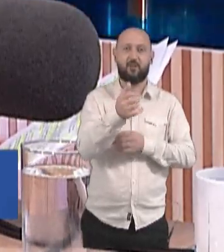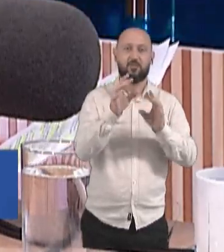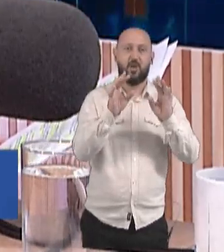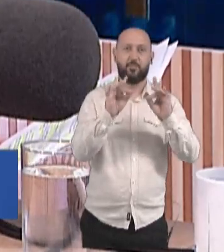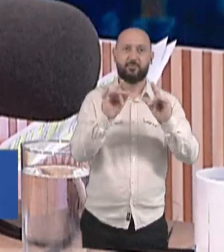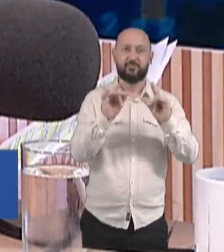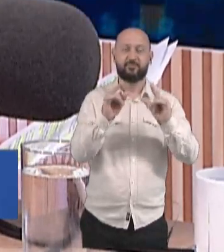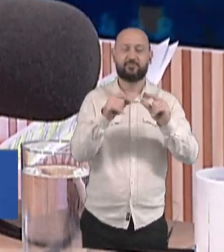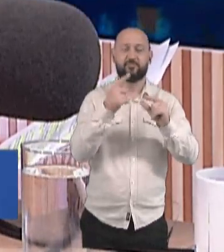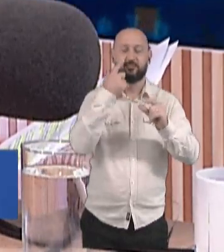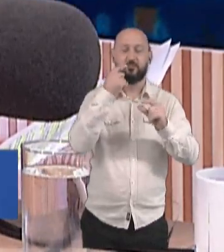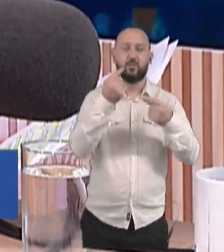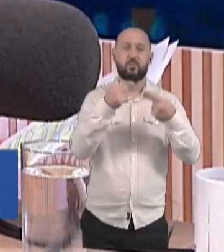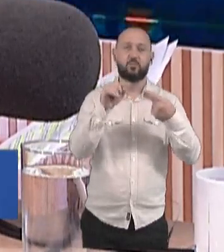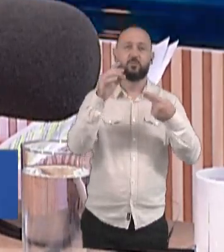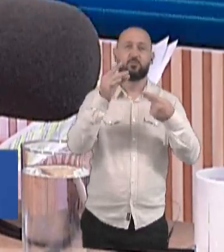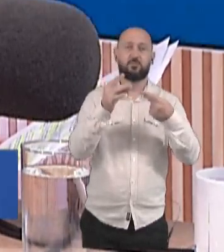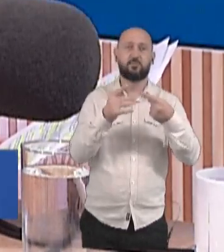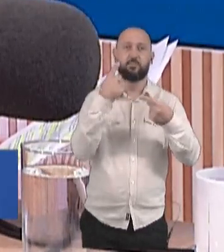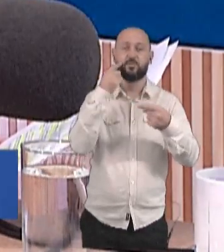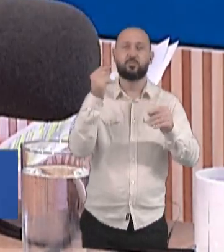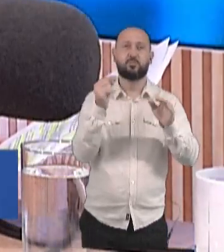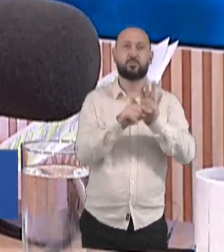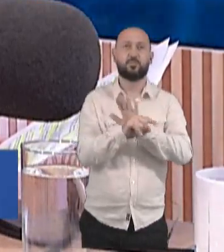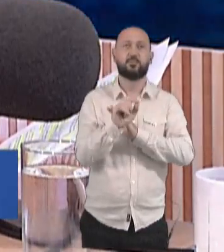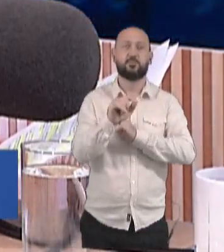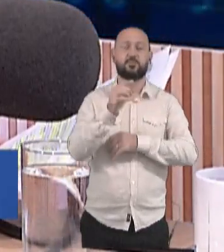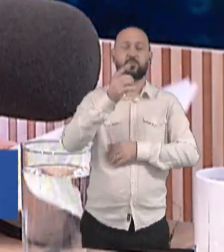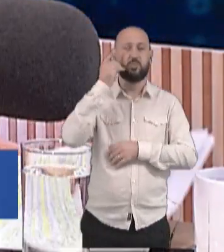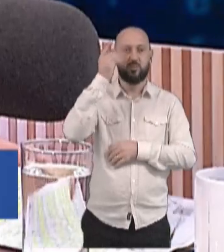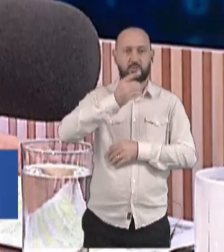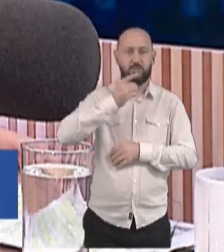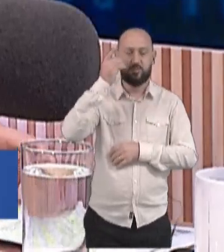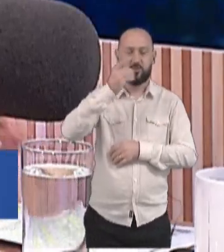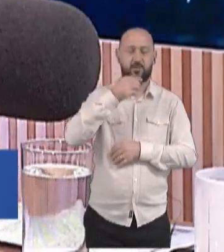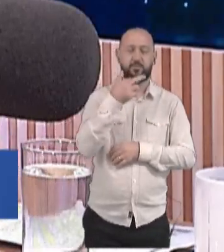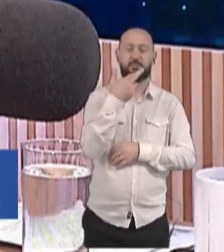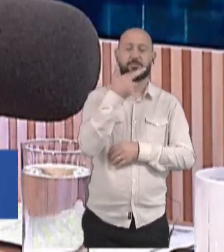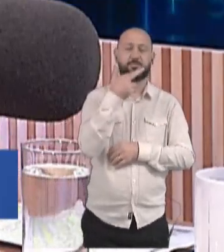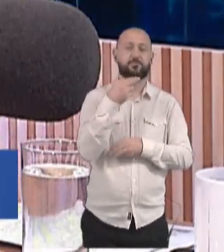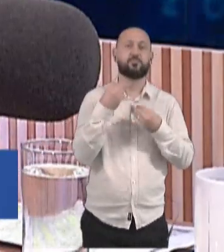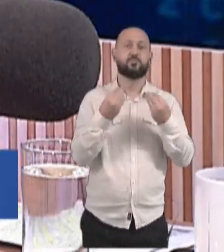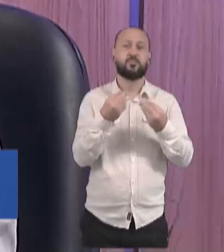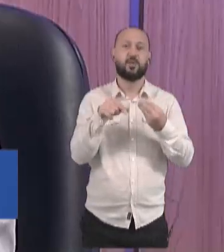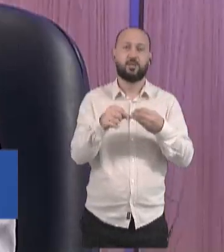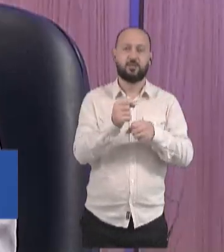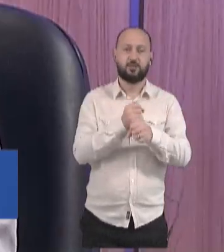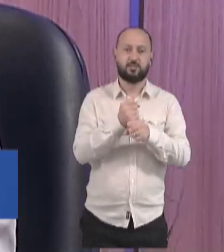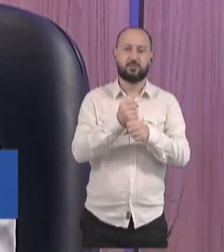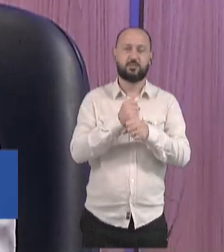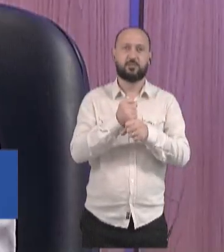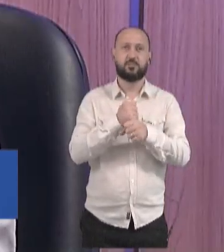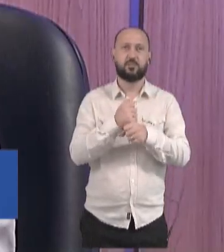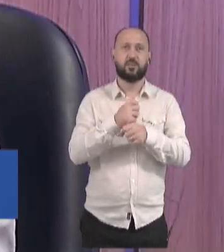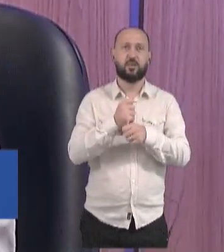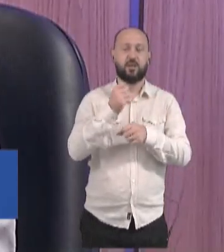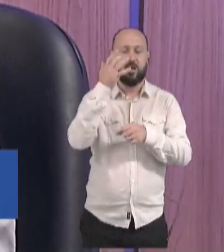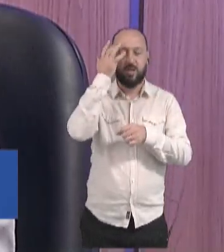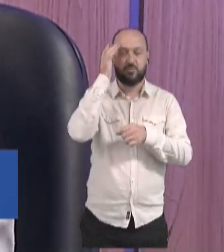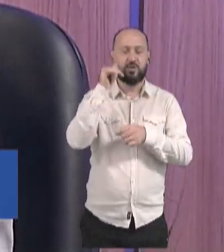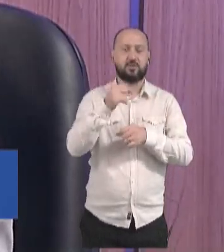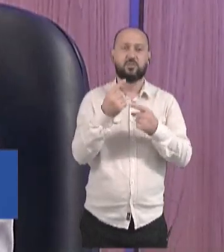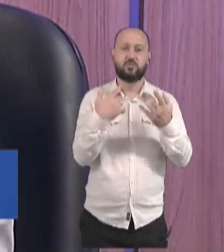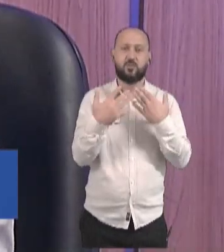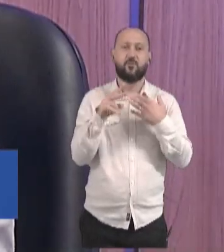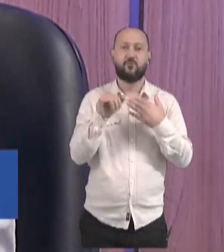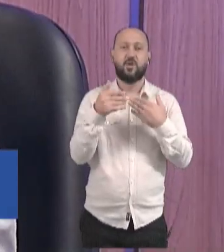Esse seria um bom ponto para a gente até perguntar já para o deputado Renato Câmara, que é esse ano, né? Naturalmente, essa discussão vai